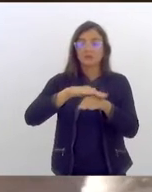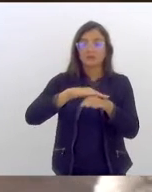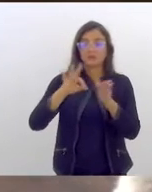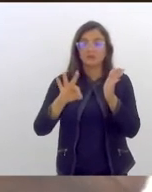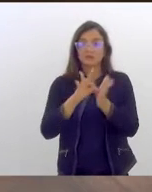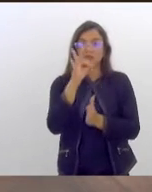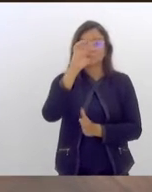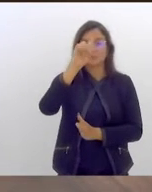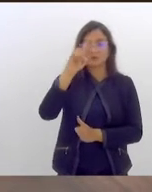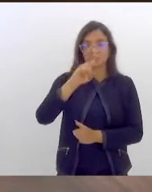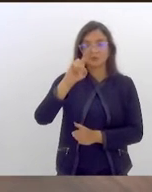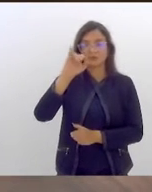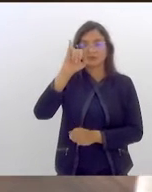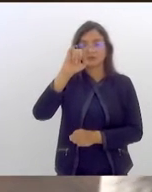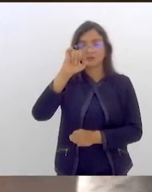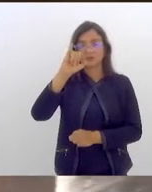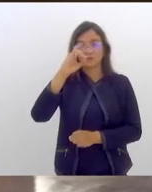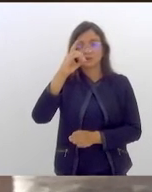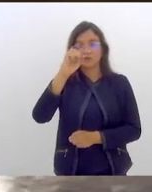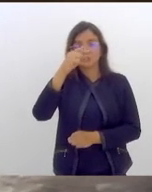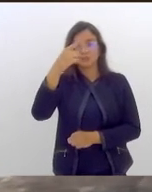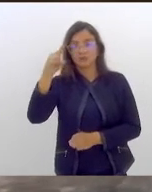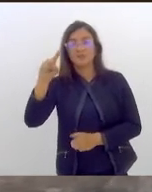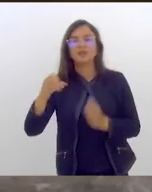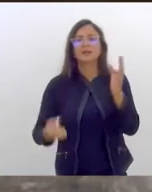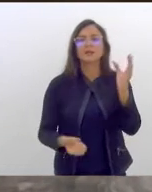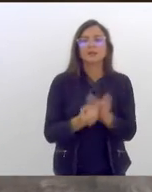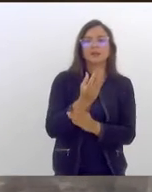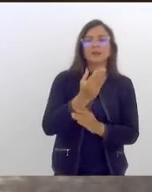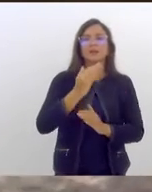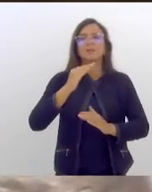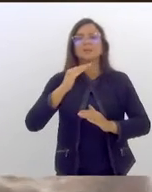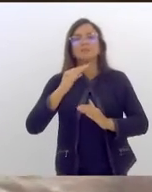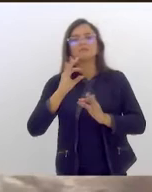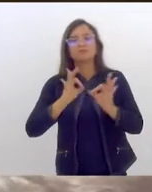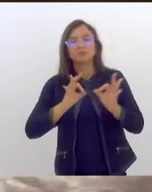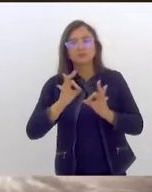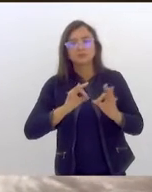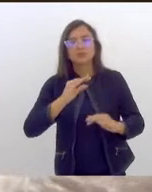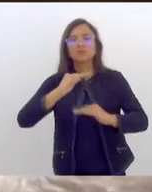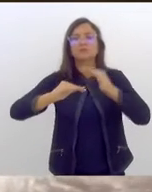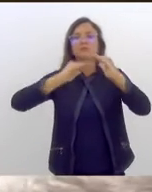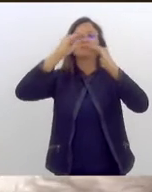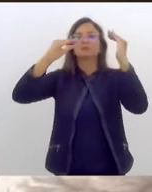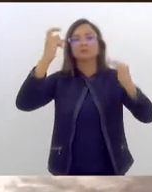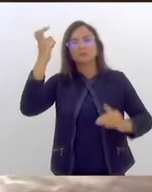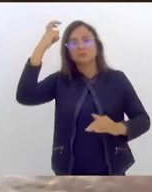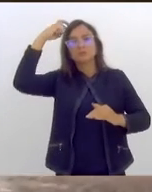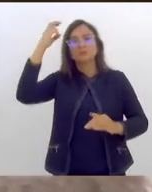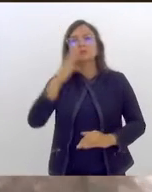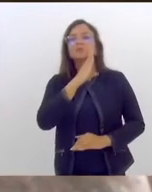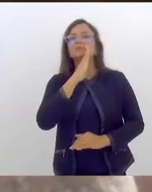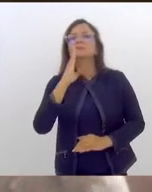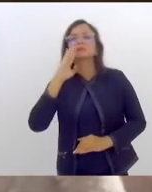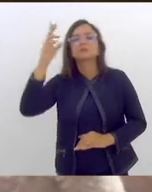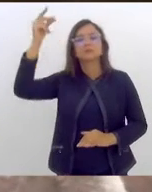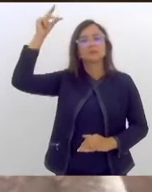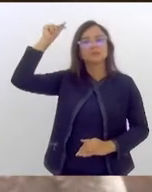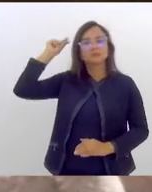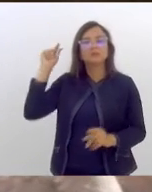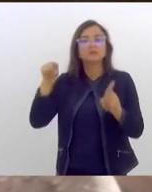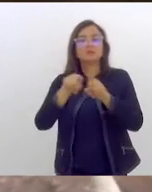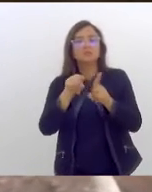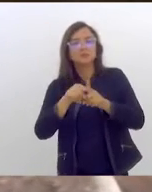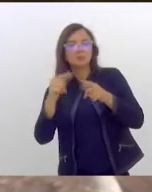deputada que cria o programa de desenvolvimento cultural das antigas e da outras